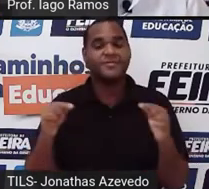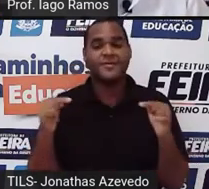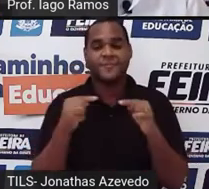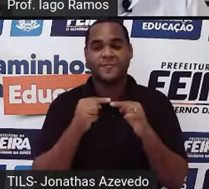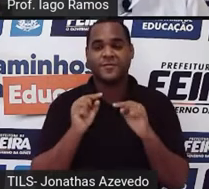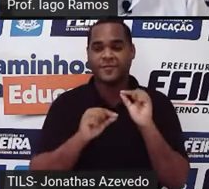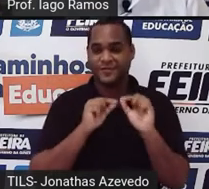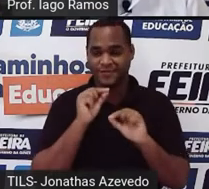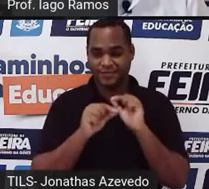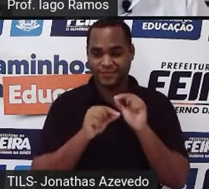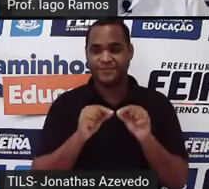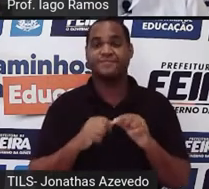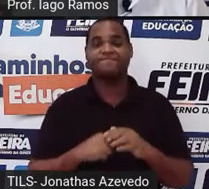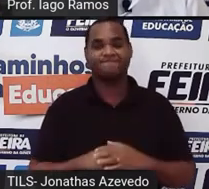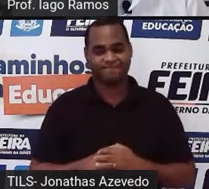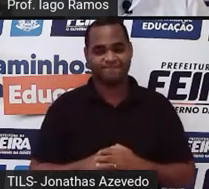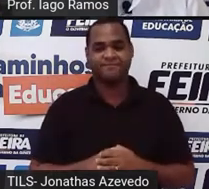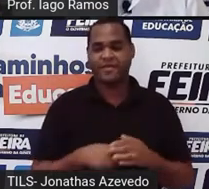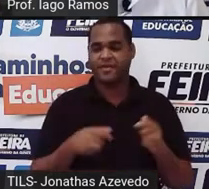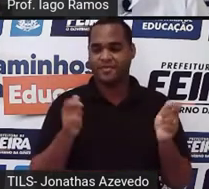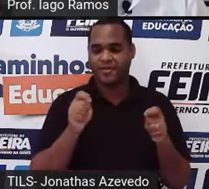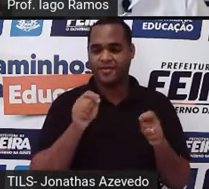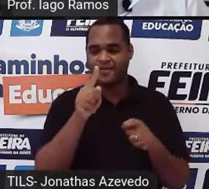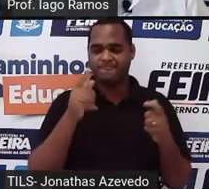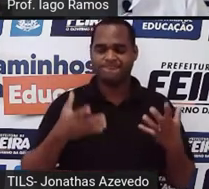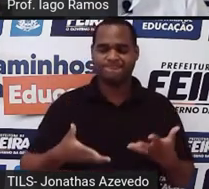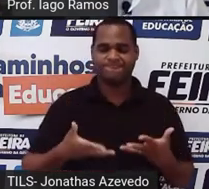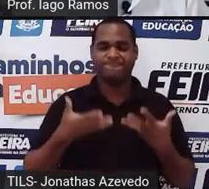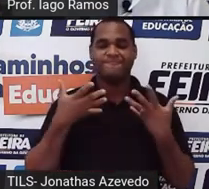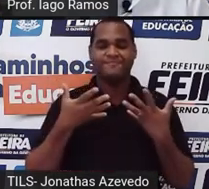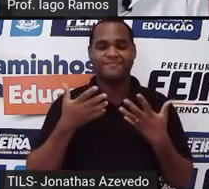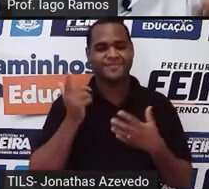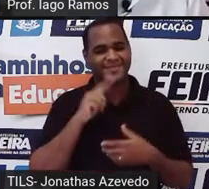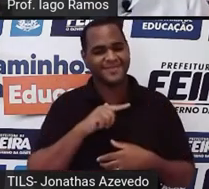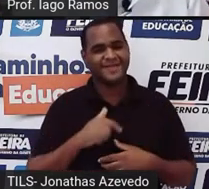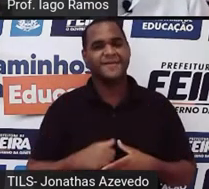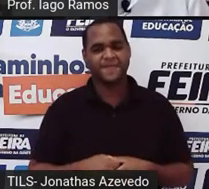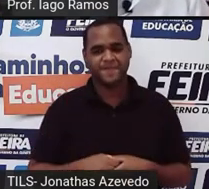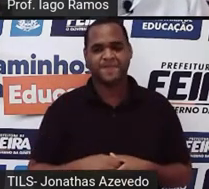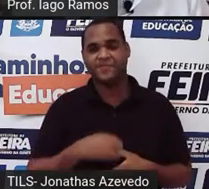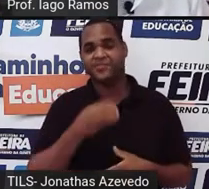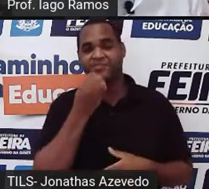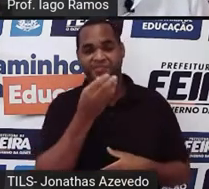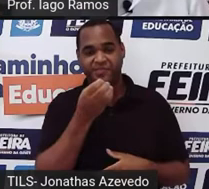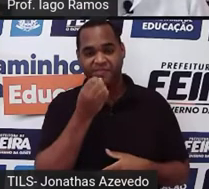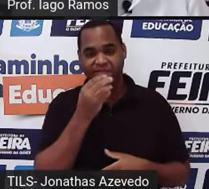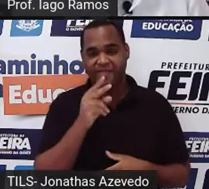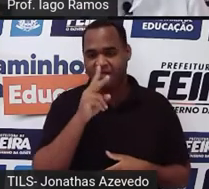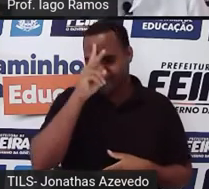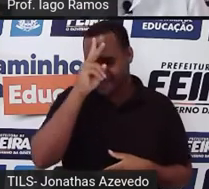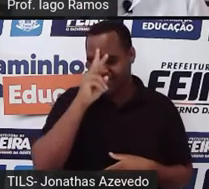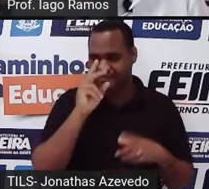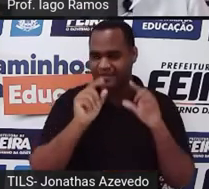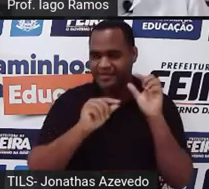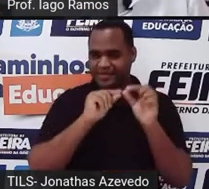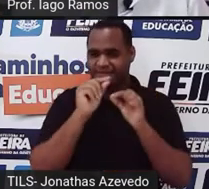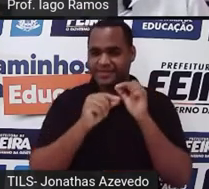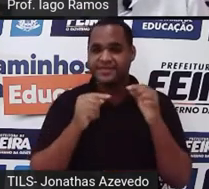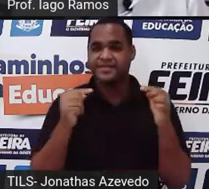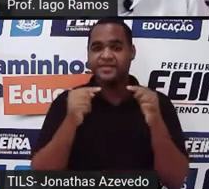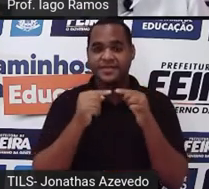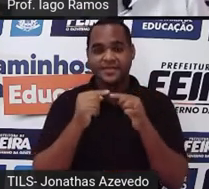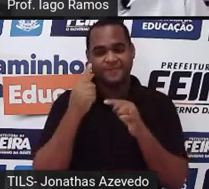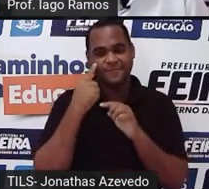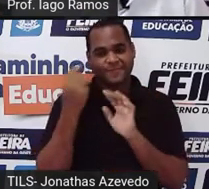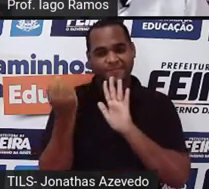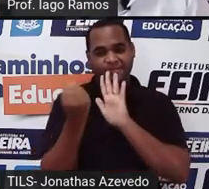né, te inspirar também, tá bom? Beleza, e a história tem a ver com essa